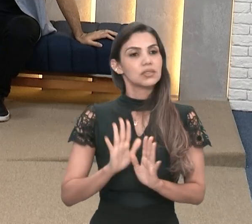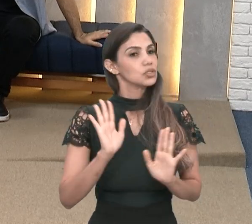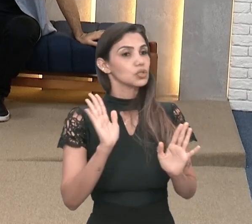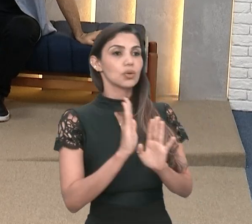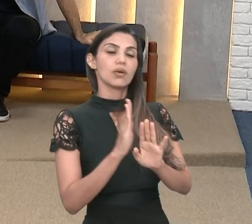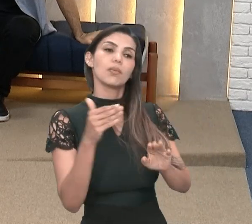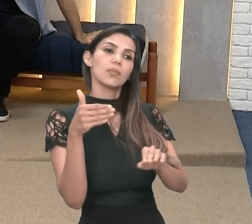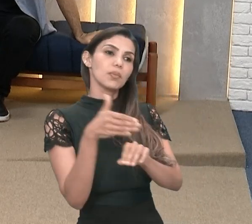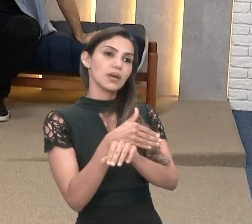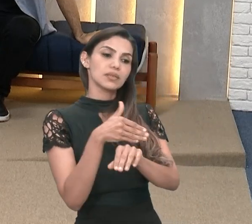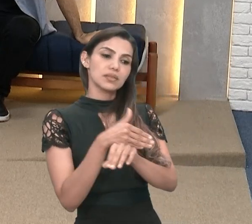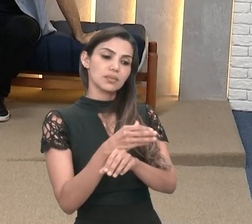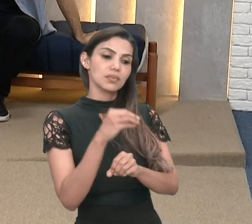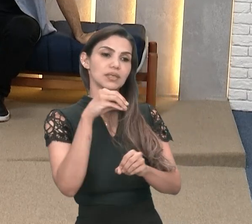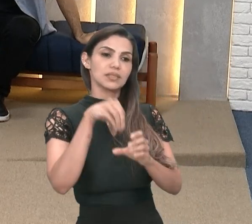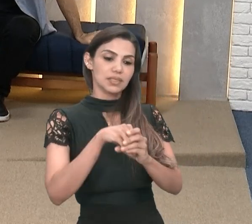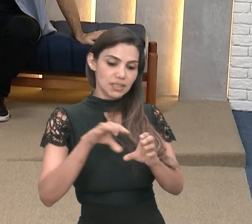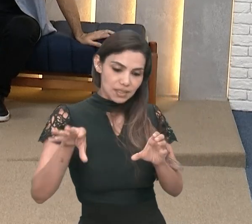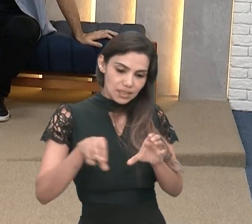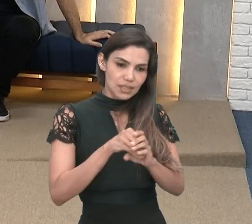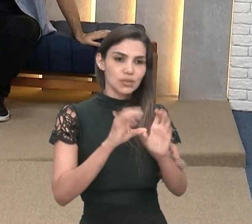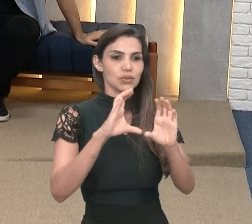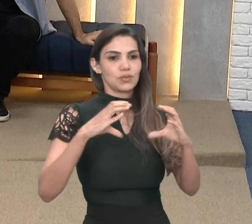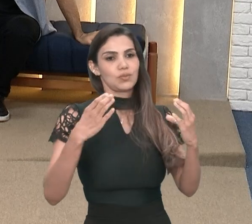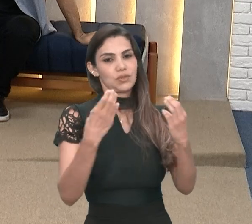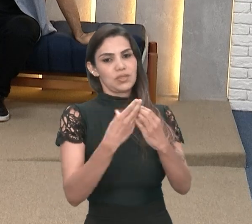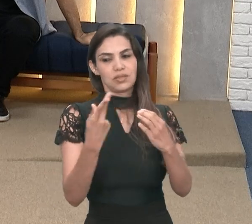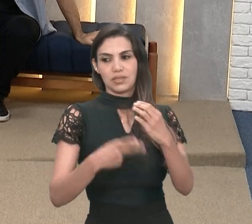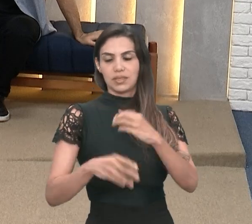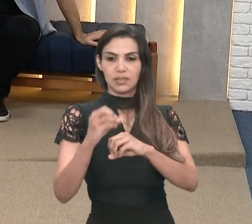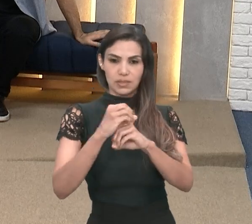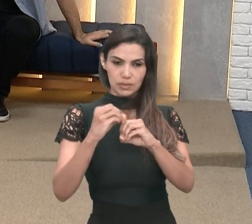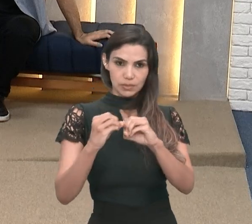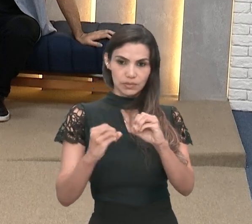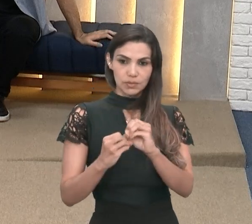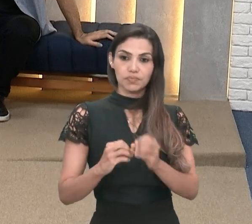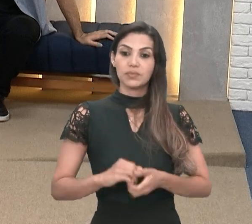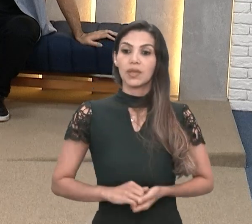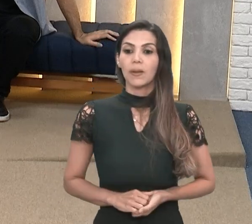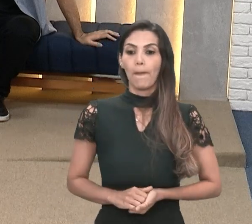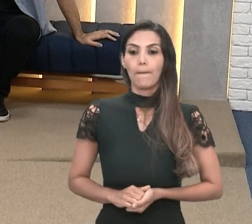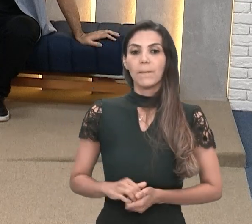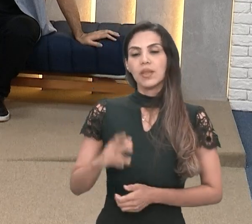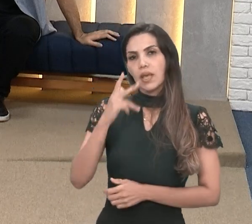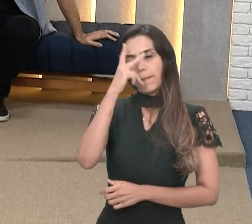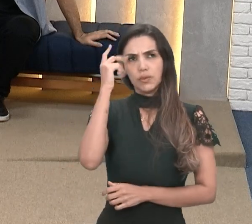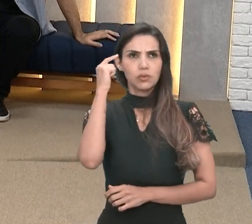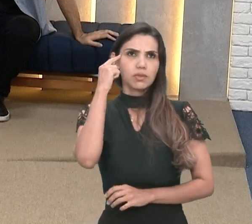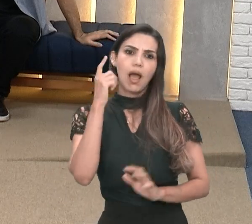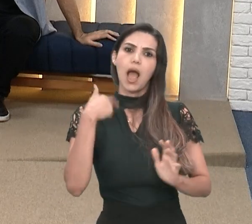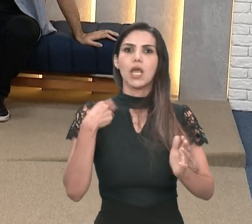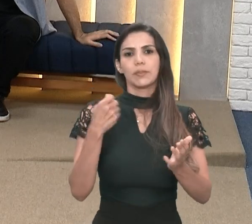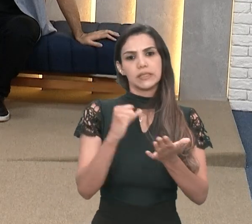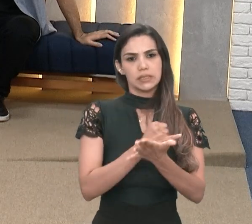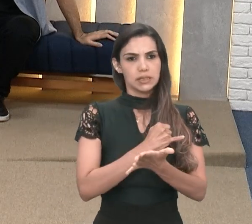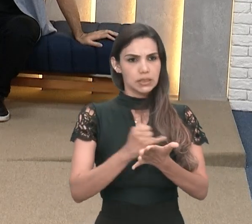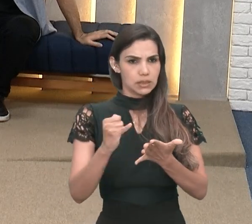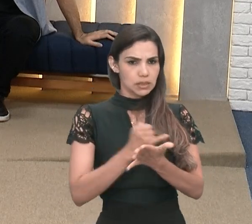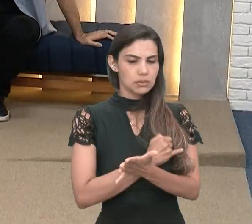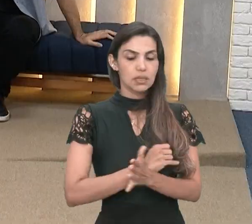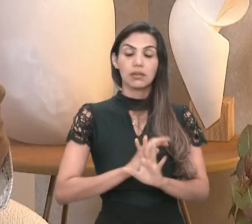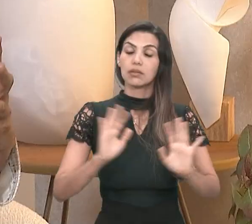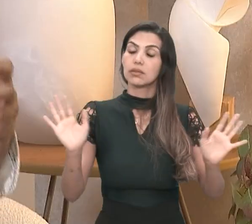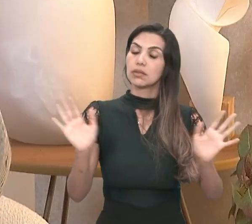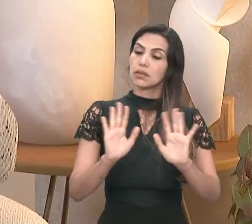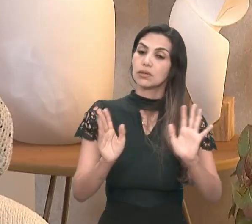Porque, na verdade, o programa, todo mundo pensa, agora eu tenho que me inscrever, eu tenho que... Não, o programa é uma sistematização